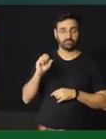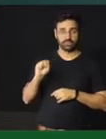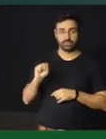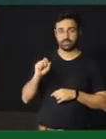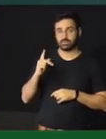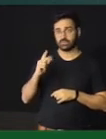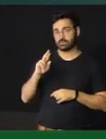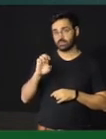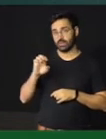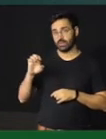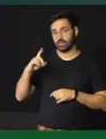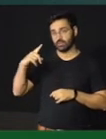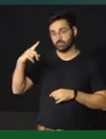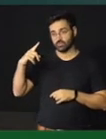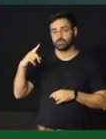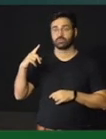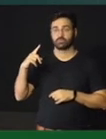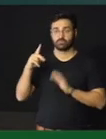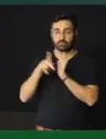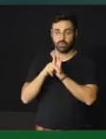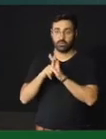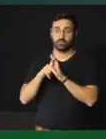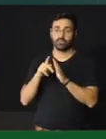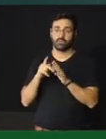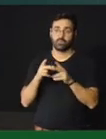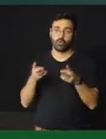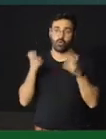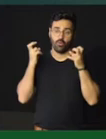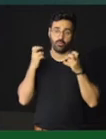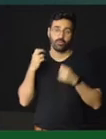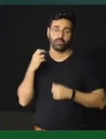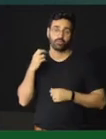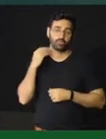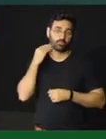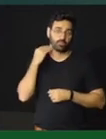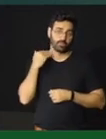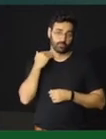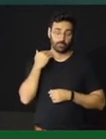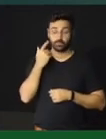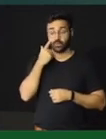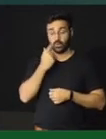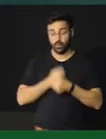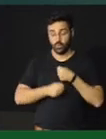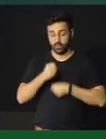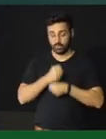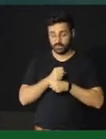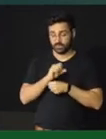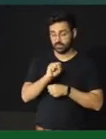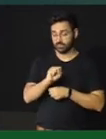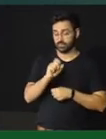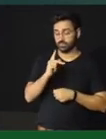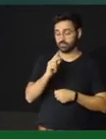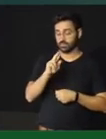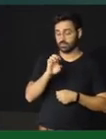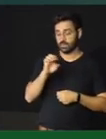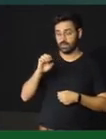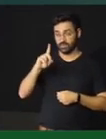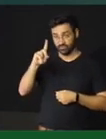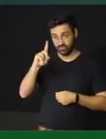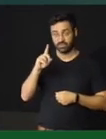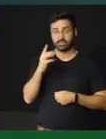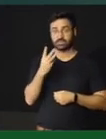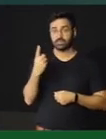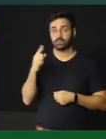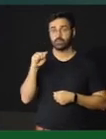planeta cobrado pelo pelos bancos spreed médio no ano passado o spreed médio do Brasil foi de